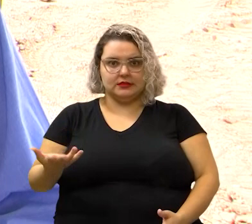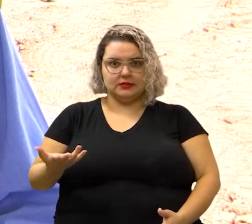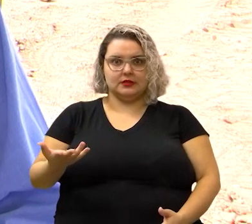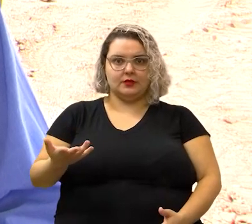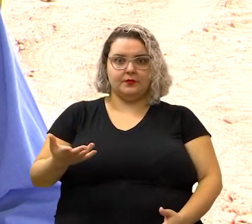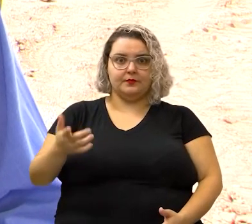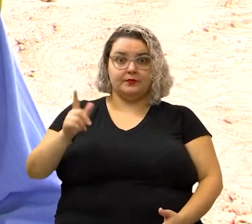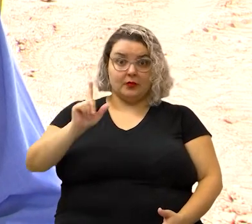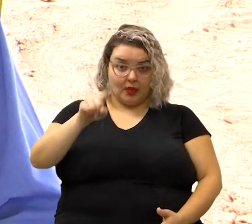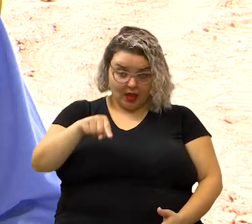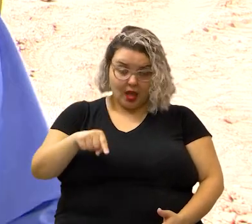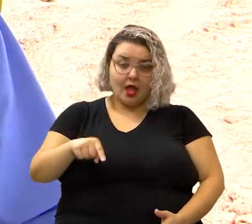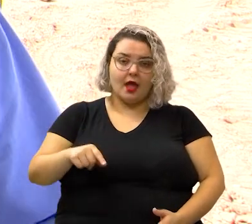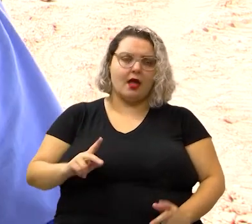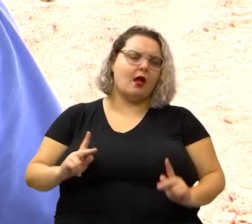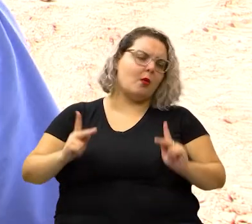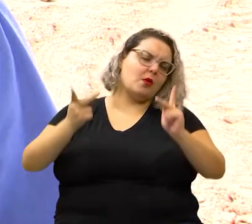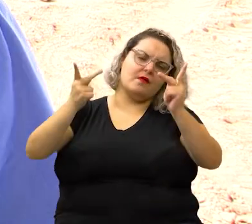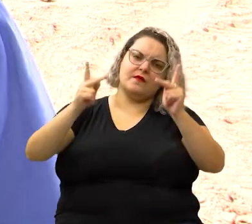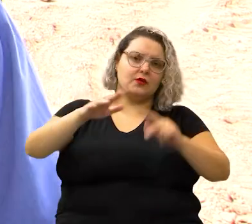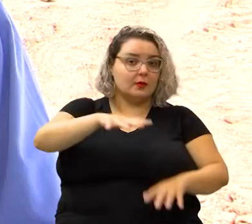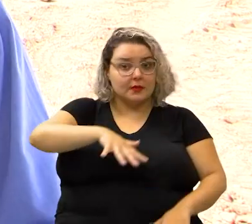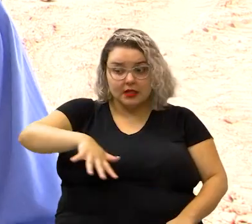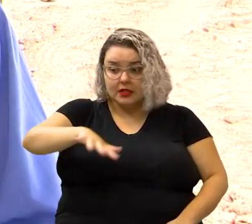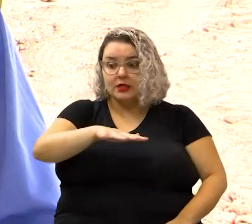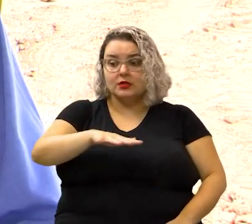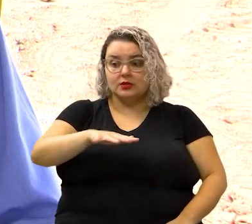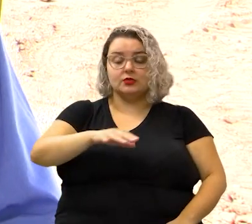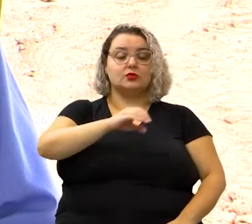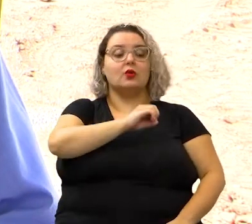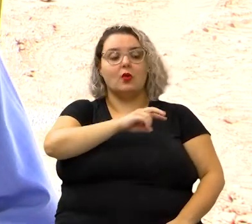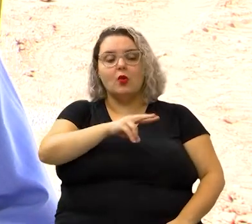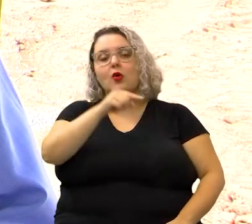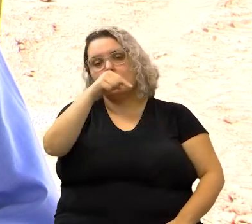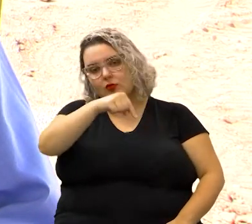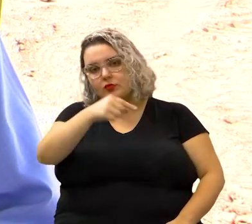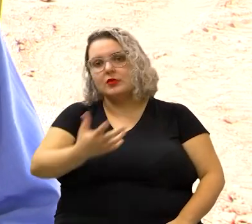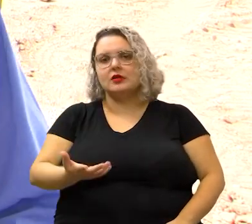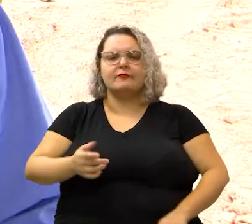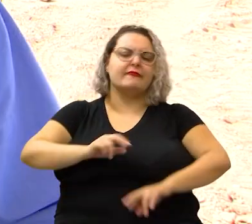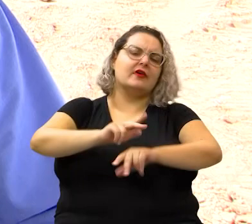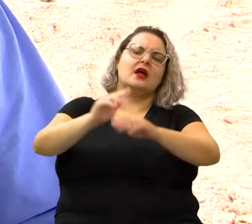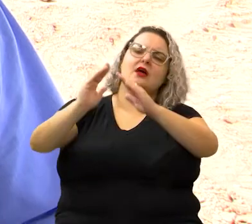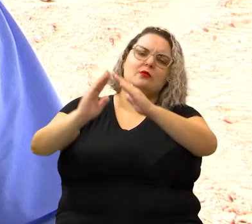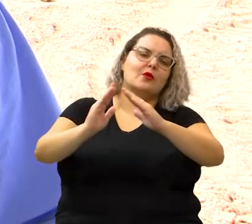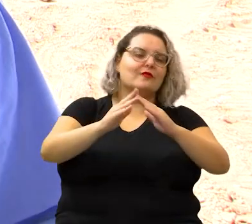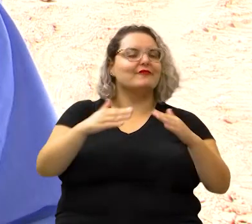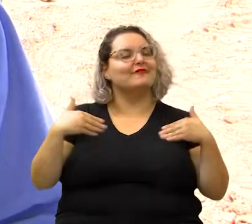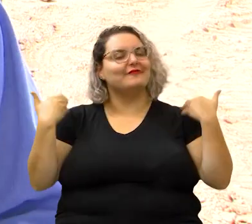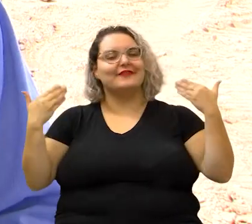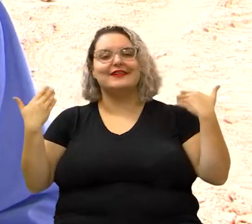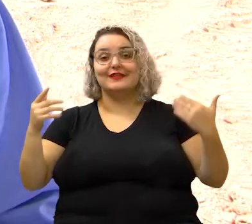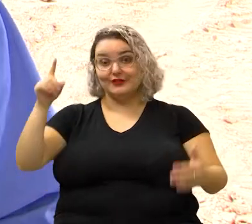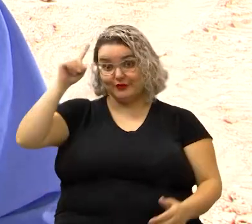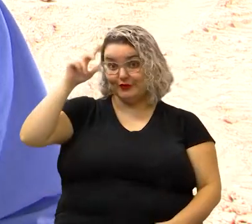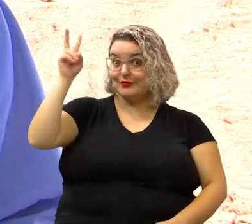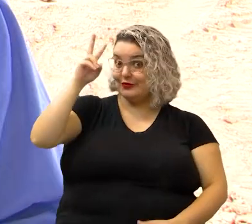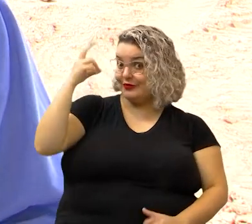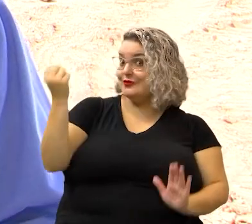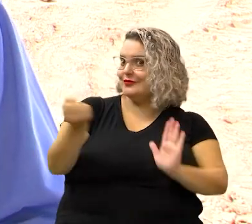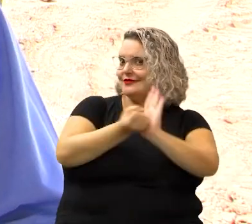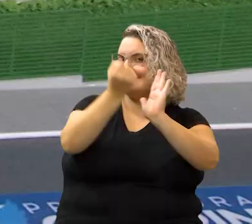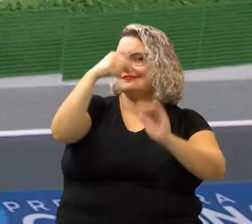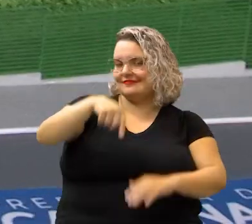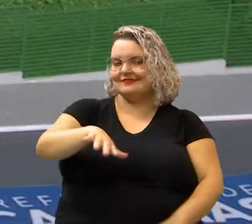mas é um grande uma grande conquista para essa região do distrito do Ouro Verde muitos moradores contentes um dia histórico